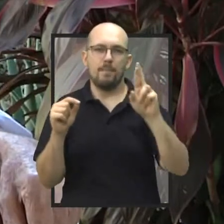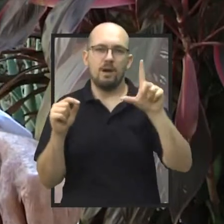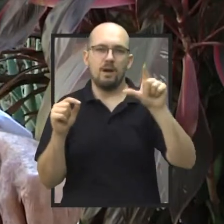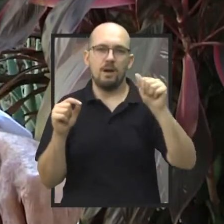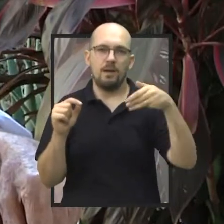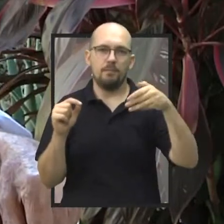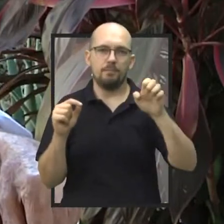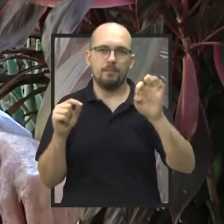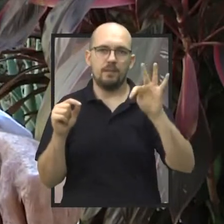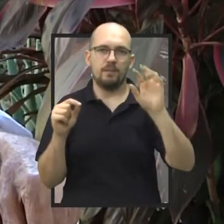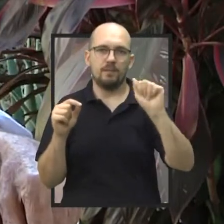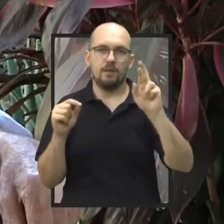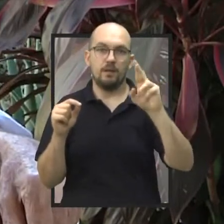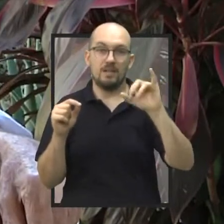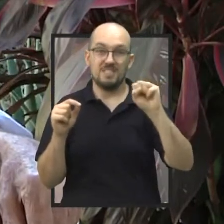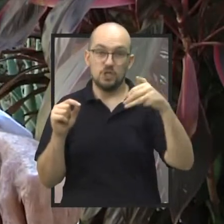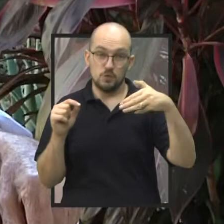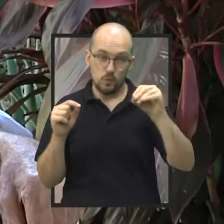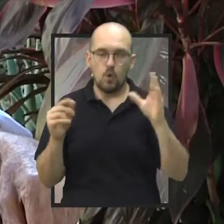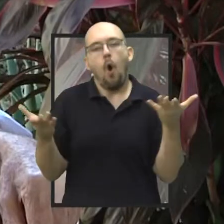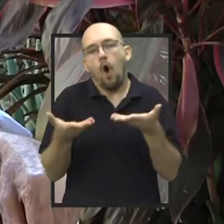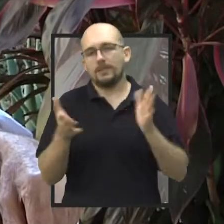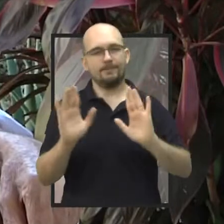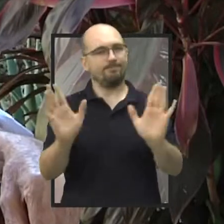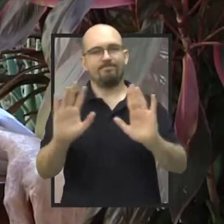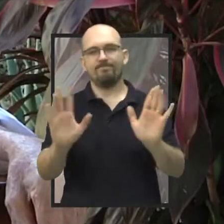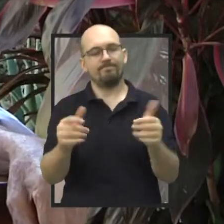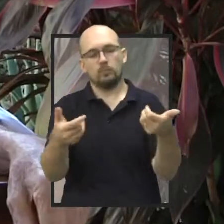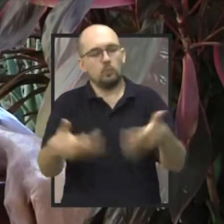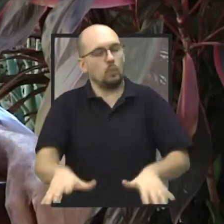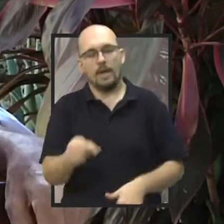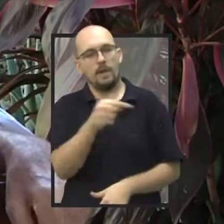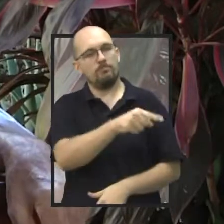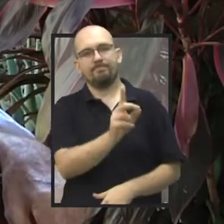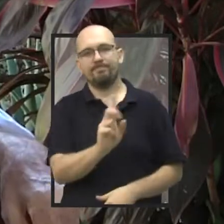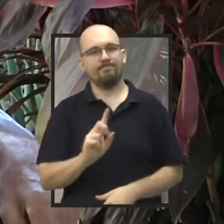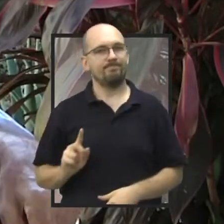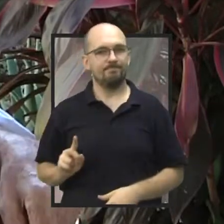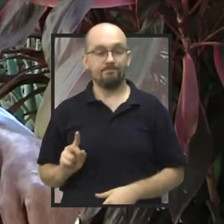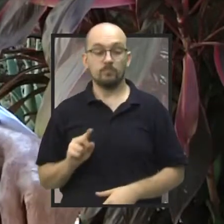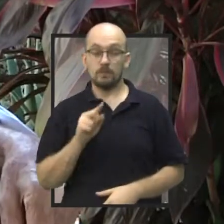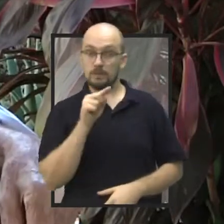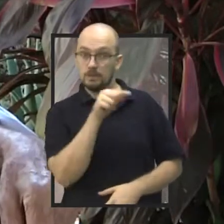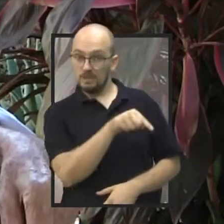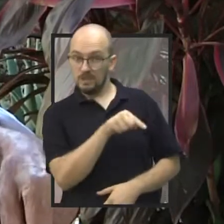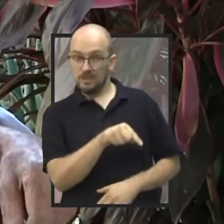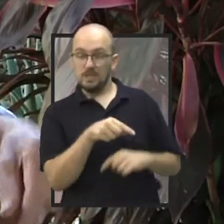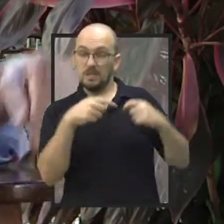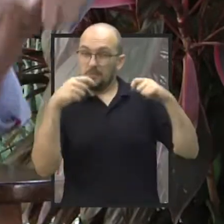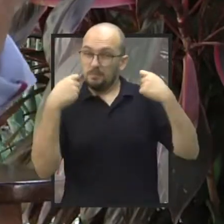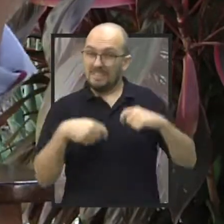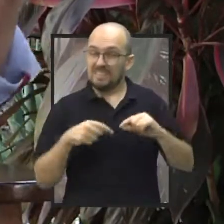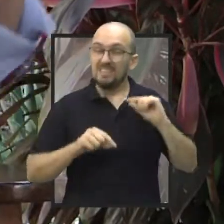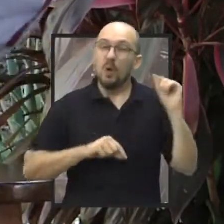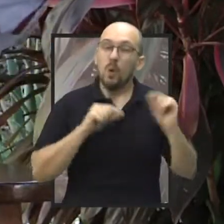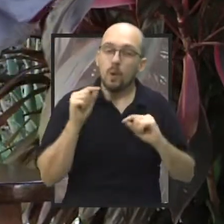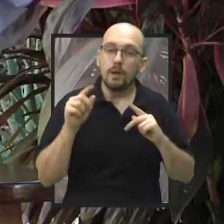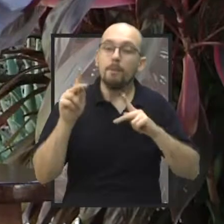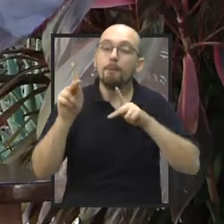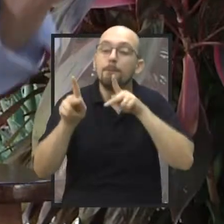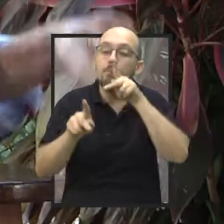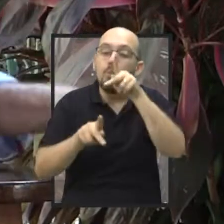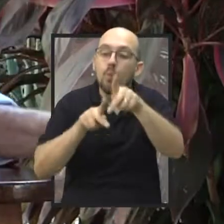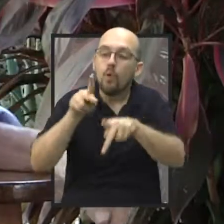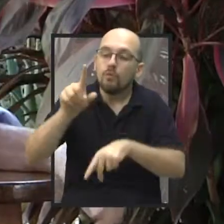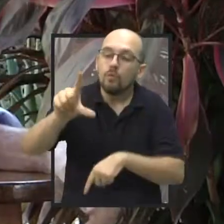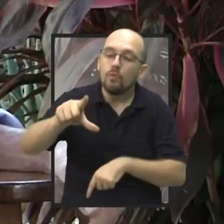Não. Não quero. Para que exista o parlamentarismo é necessário que o povo eleja os